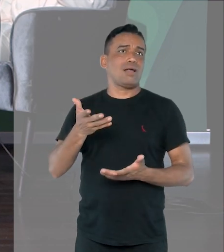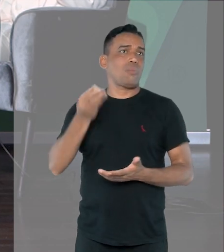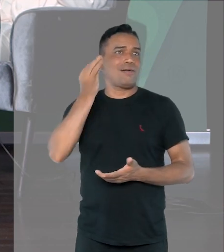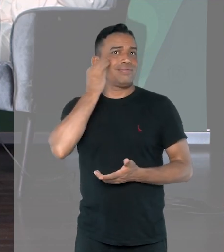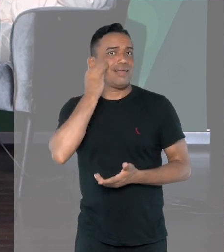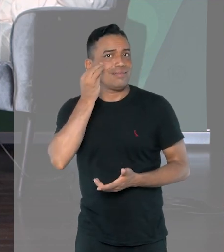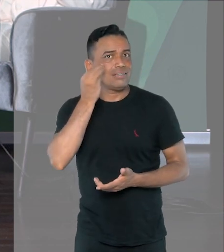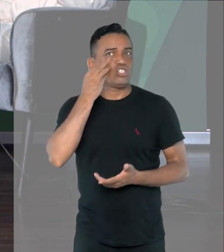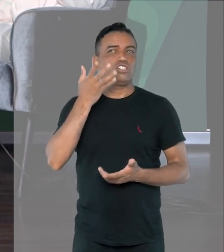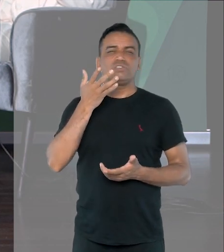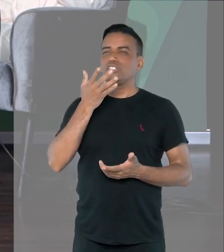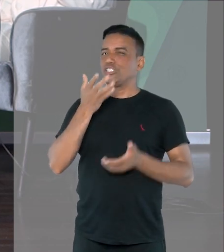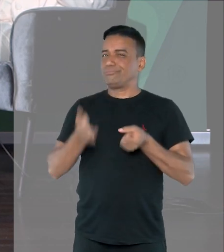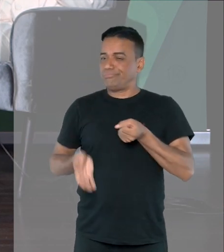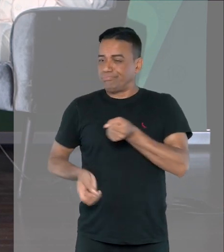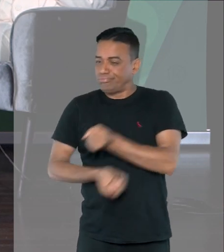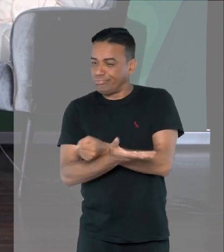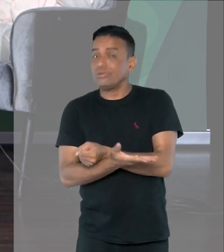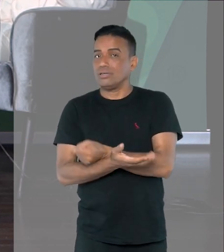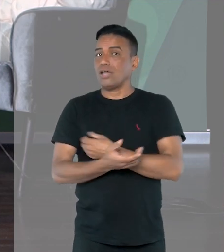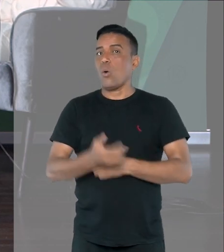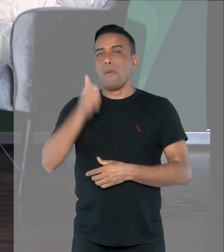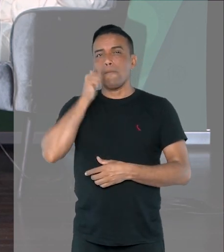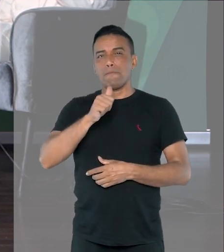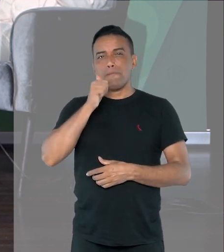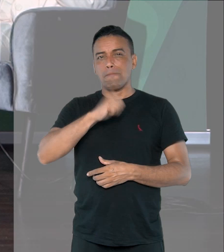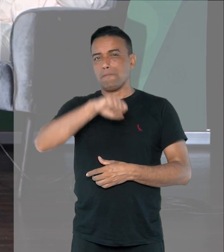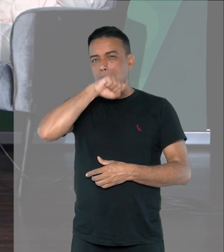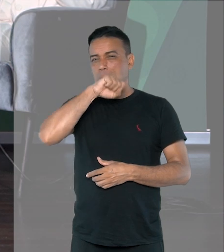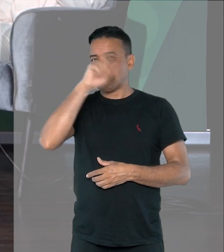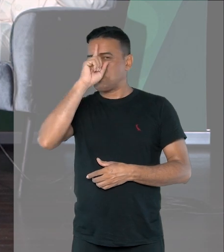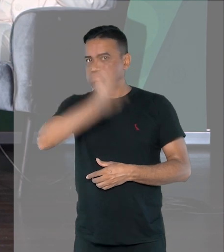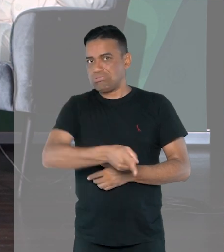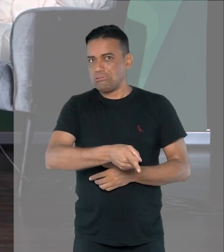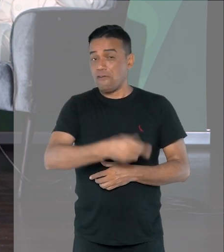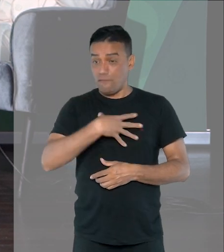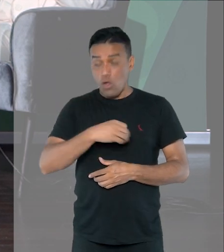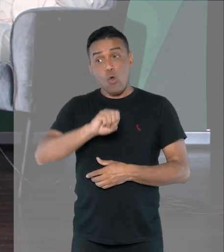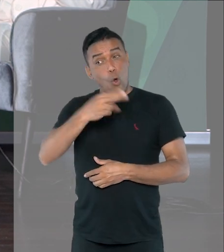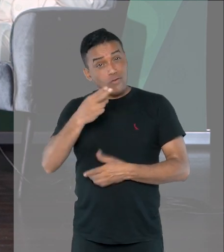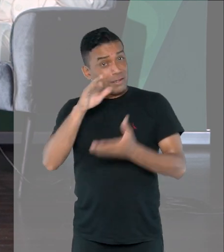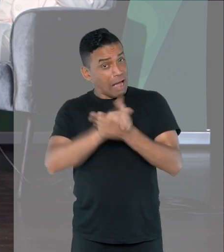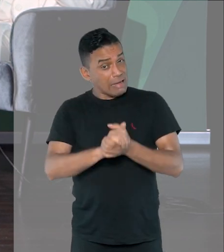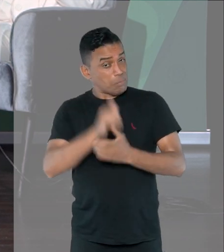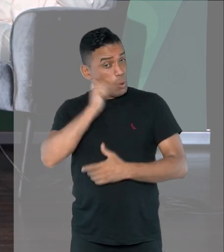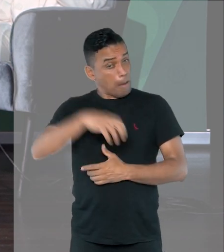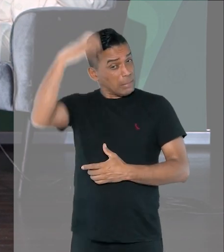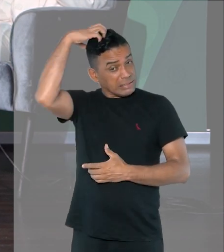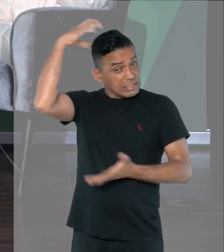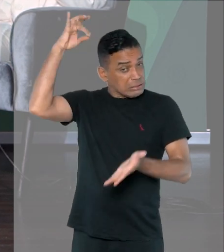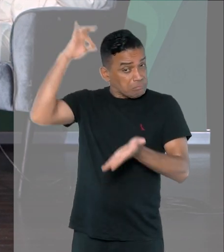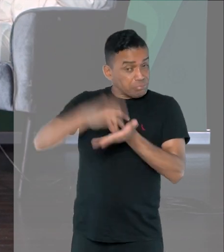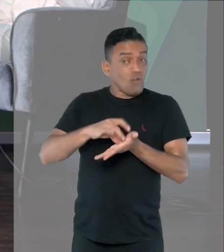ordem imperiosa de uma mãe autoritária para o filho. Ou você casa com uma princesa de sangue, ou você perde a coroa. E